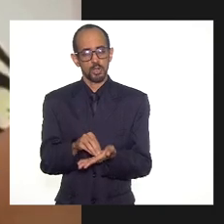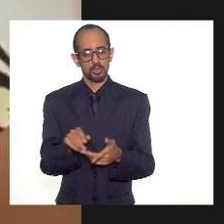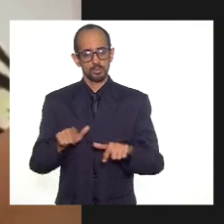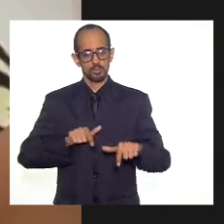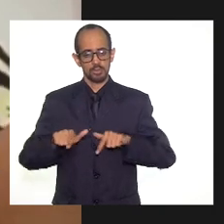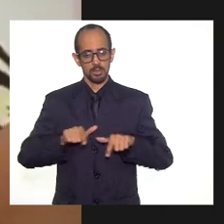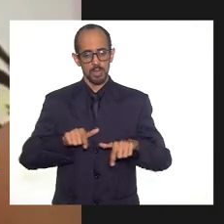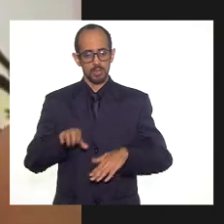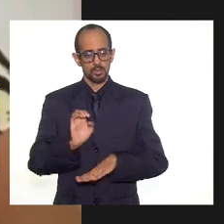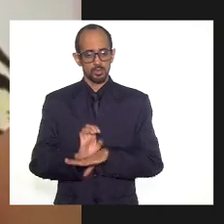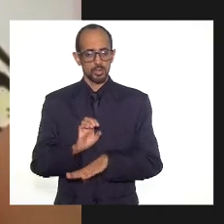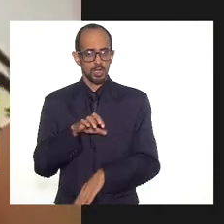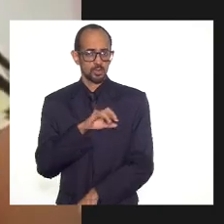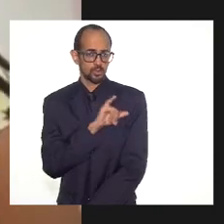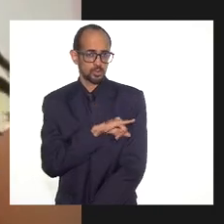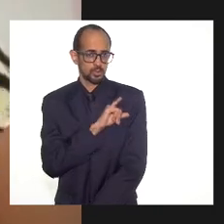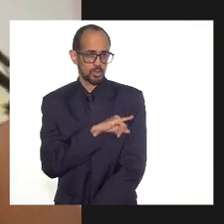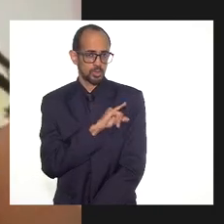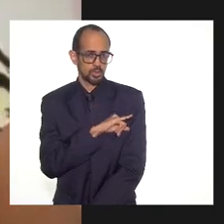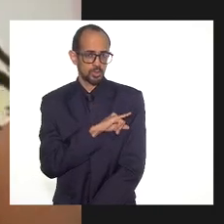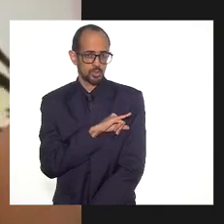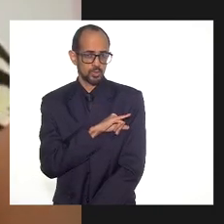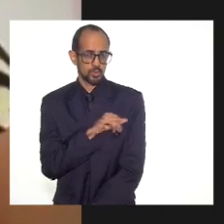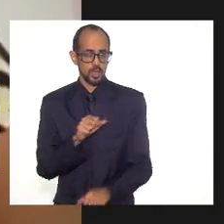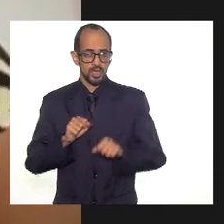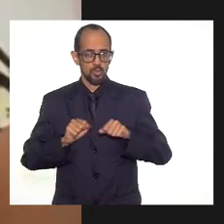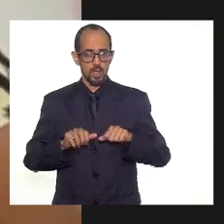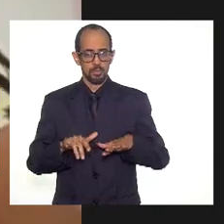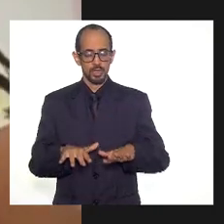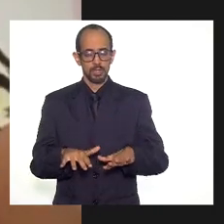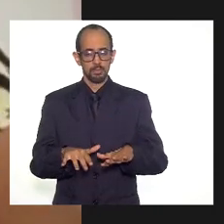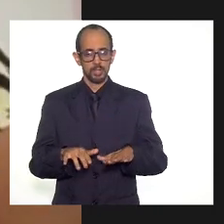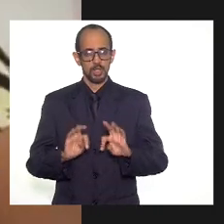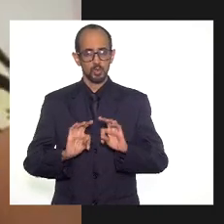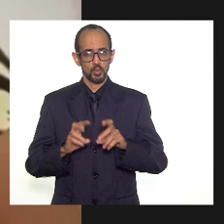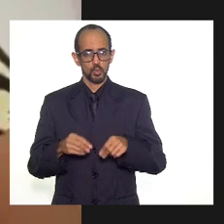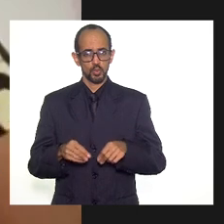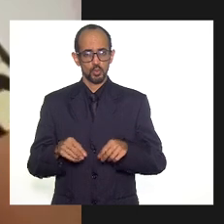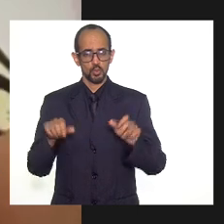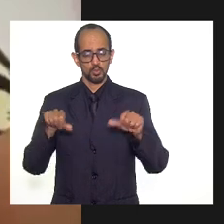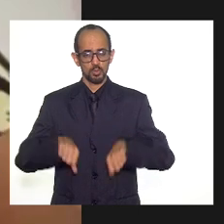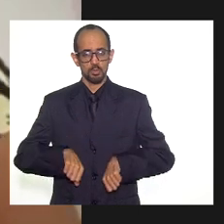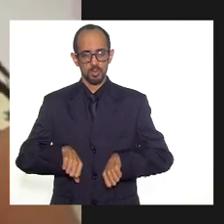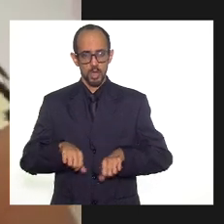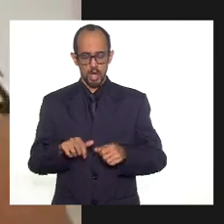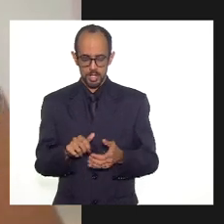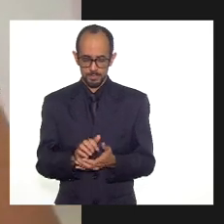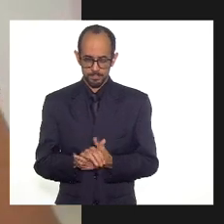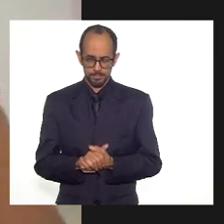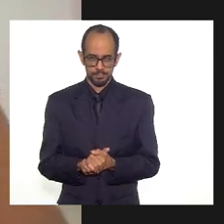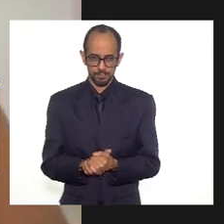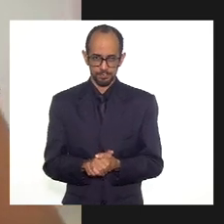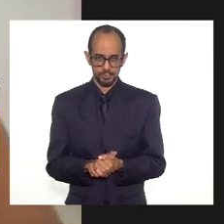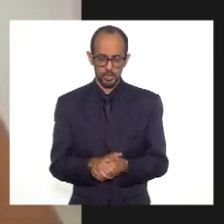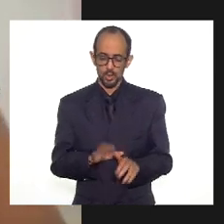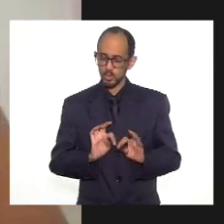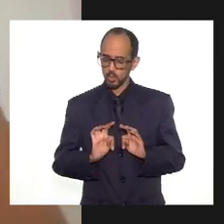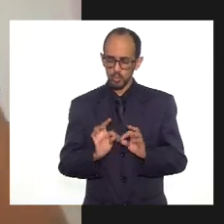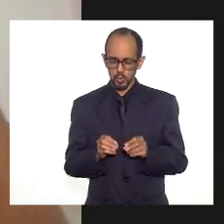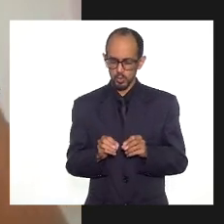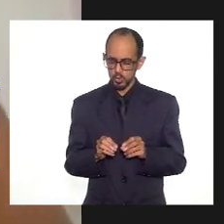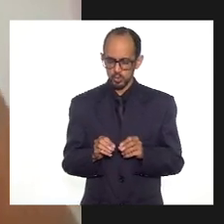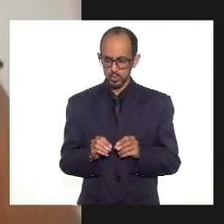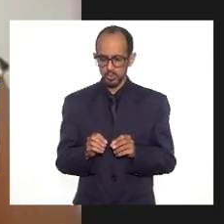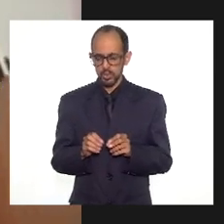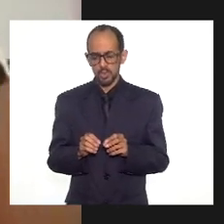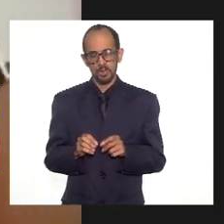do Rio de Janeiro, com a pandemia isso tudo se acirrou, isso tudo se tornou aí uma bola de neve